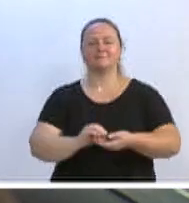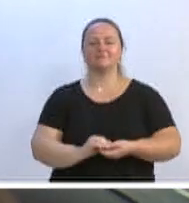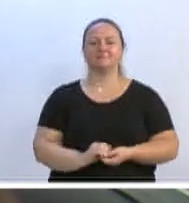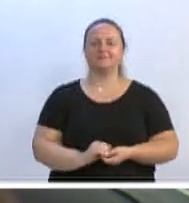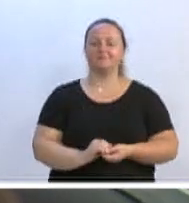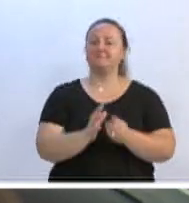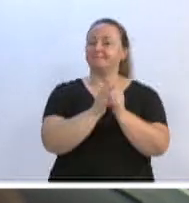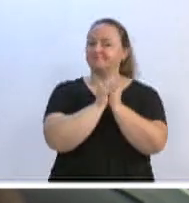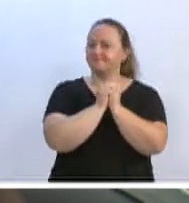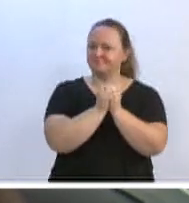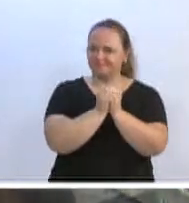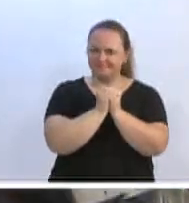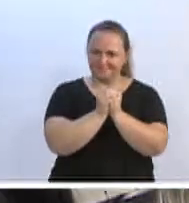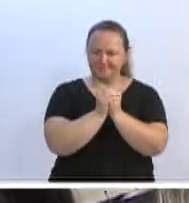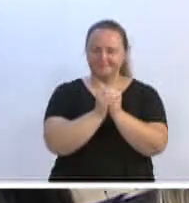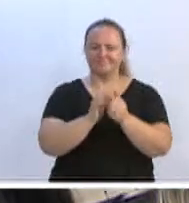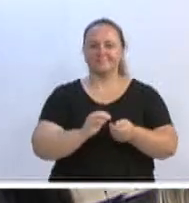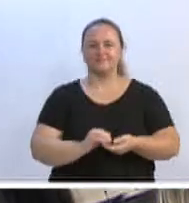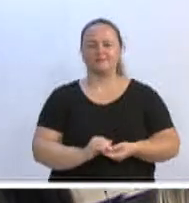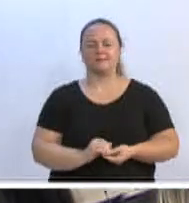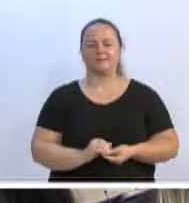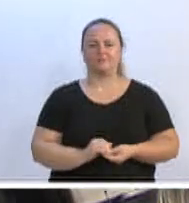Amém.